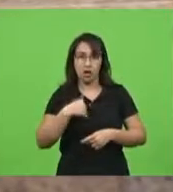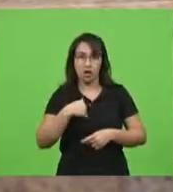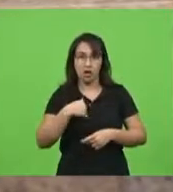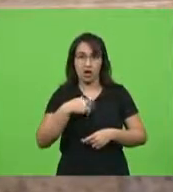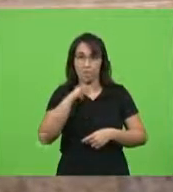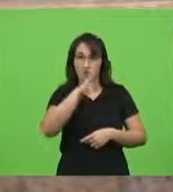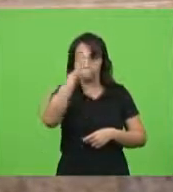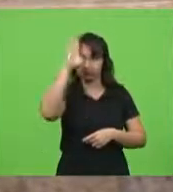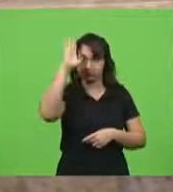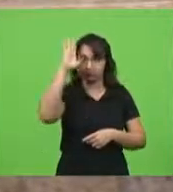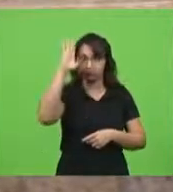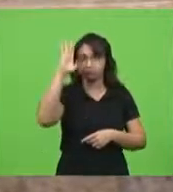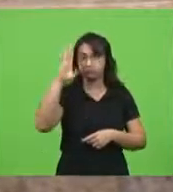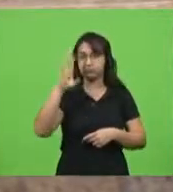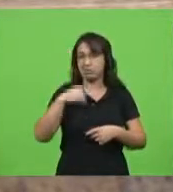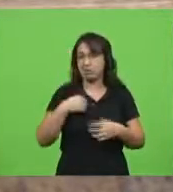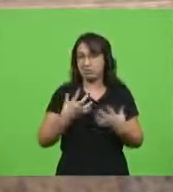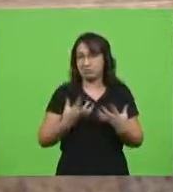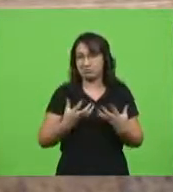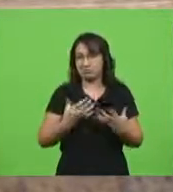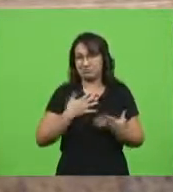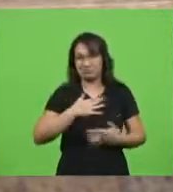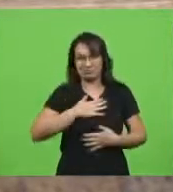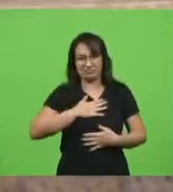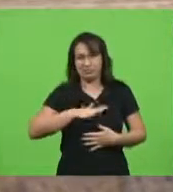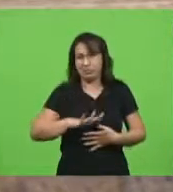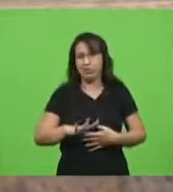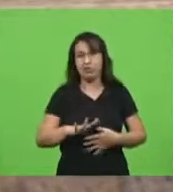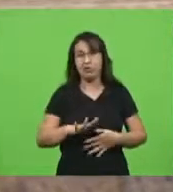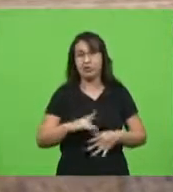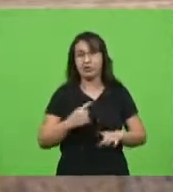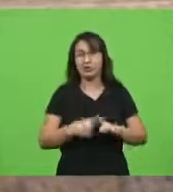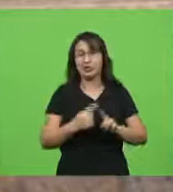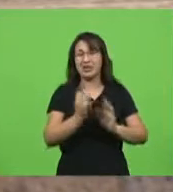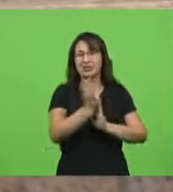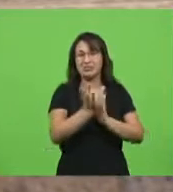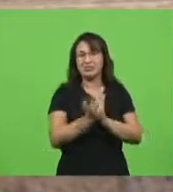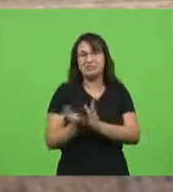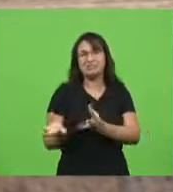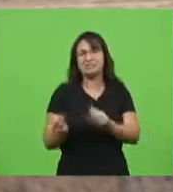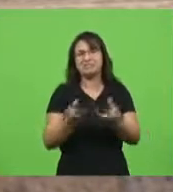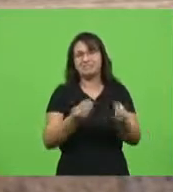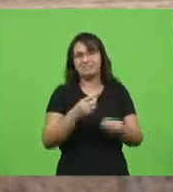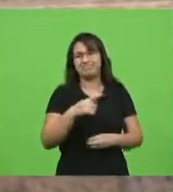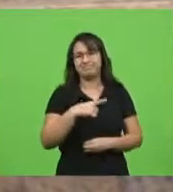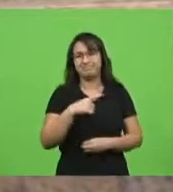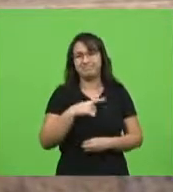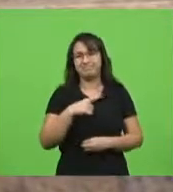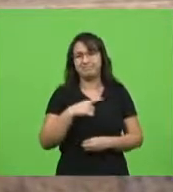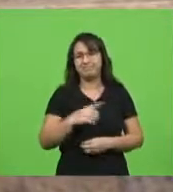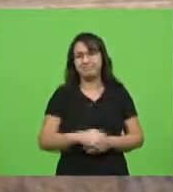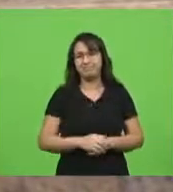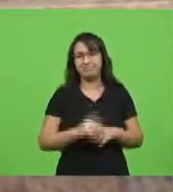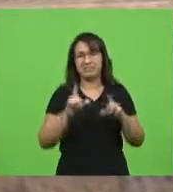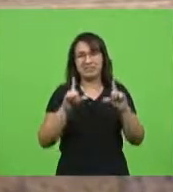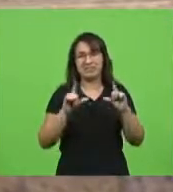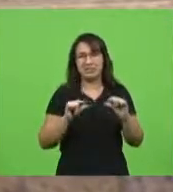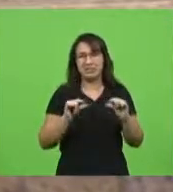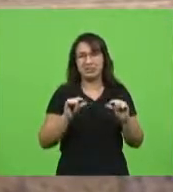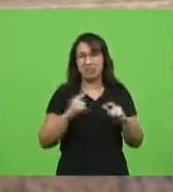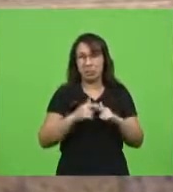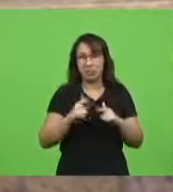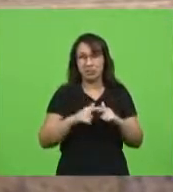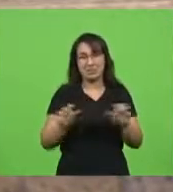era satisfatório, que tinha muitos entraves, era mais burocrático do que resolução de problemas. Mas